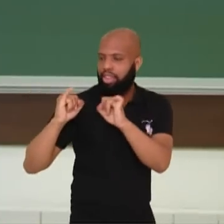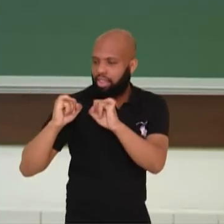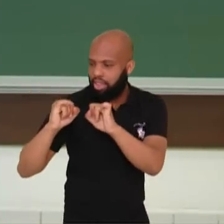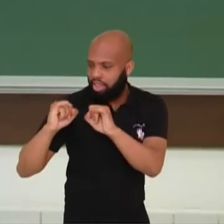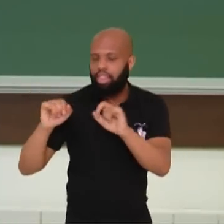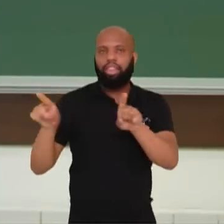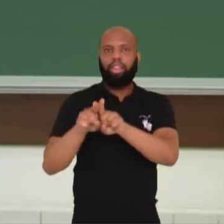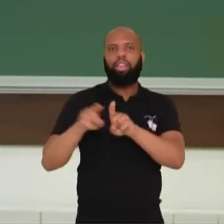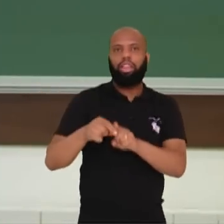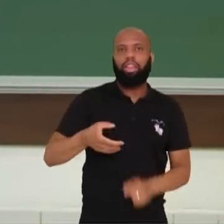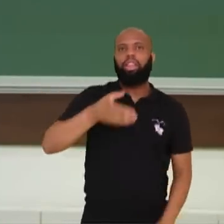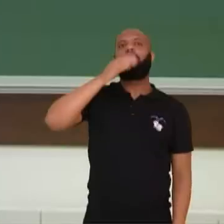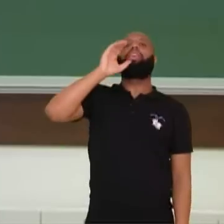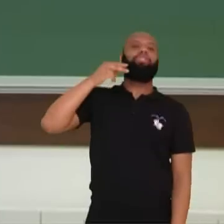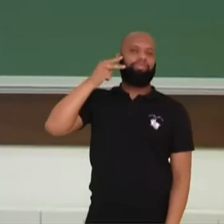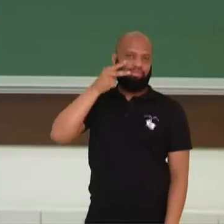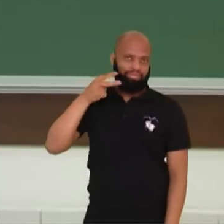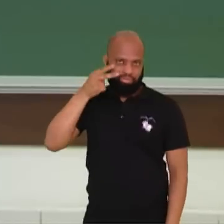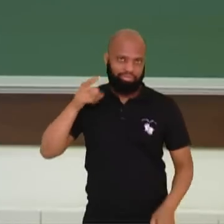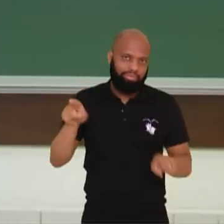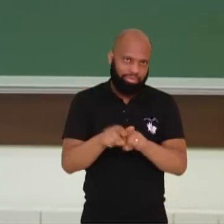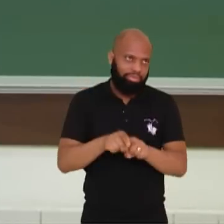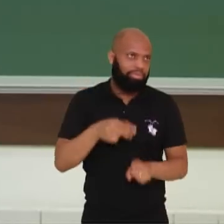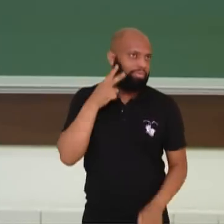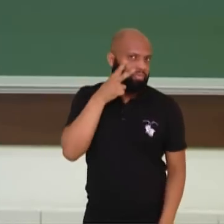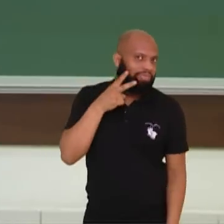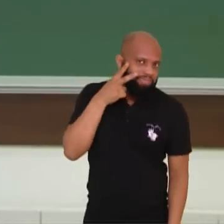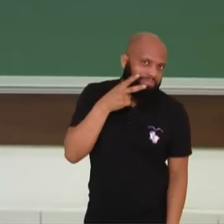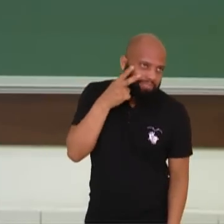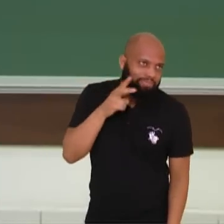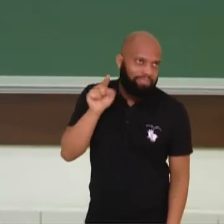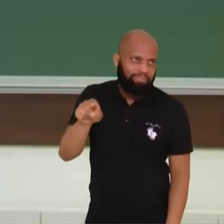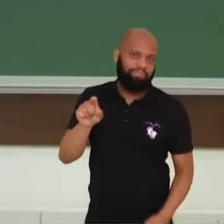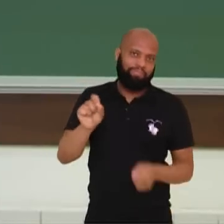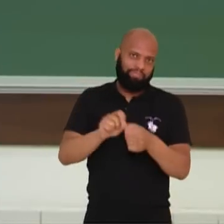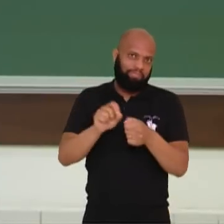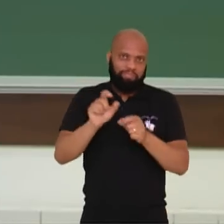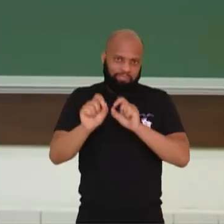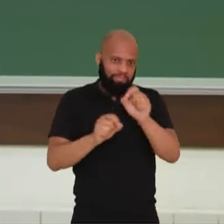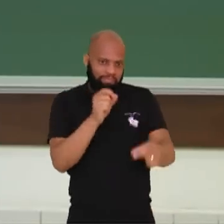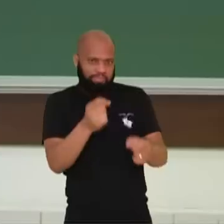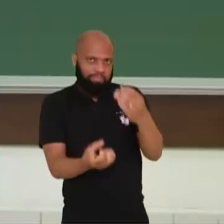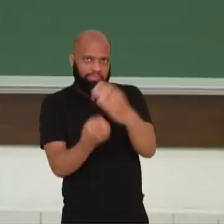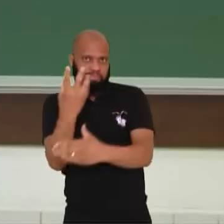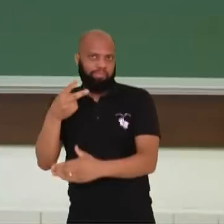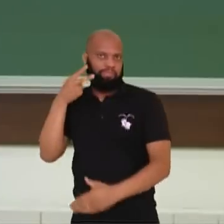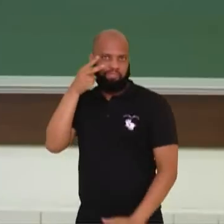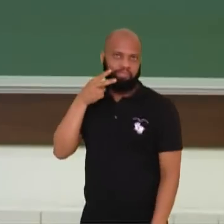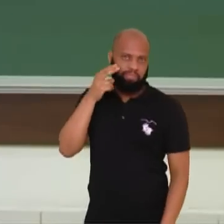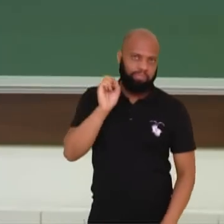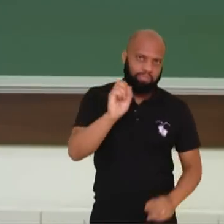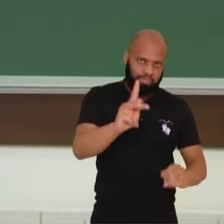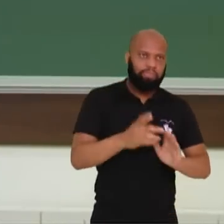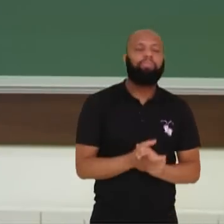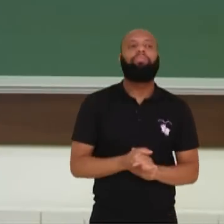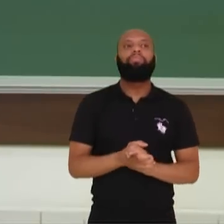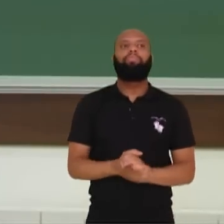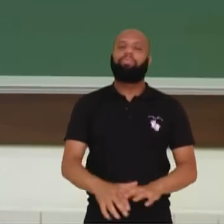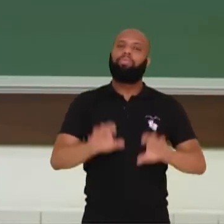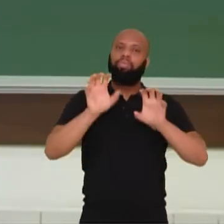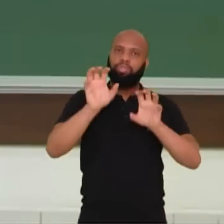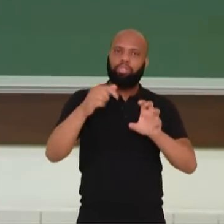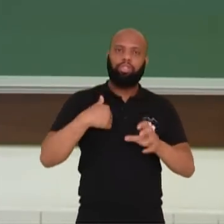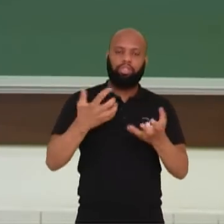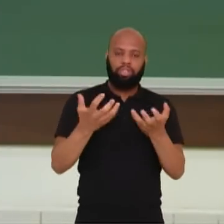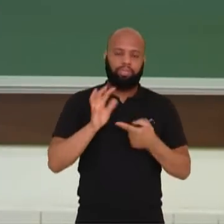envolvia a bebida alcoólica, envolvia o vinho, né? Ele era assim o patrono da produção vinícola, ok? Então é isso que o professor